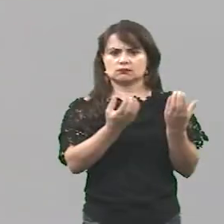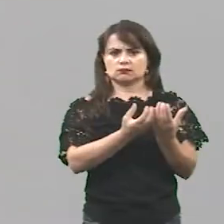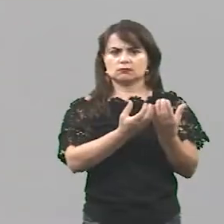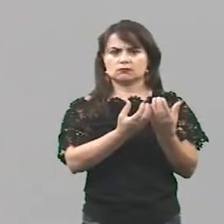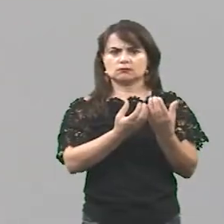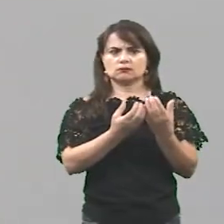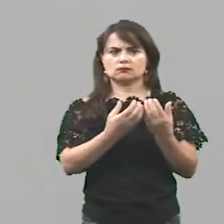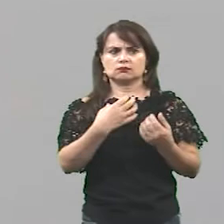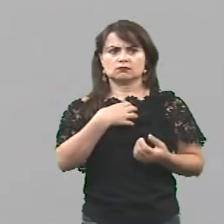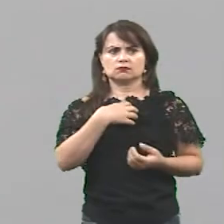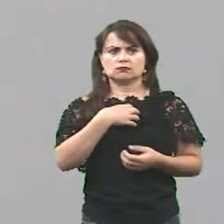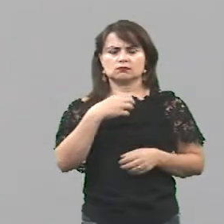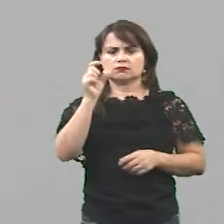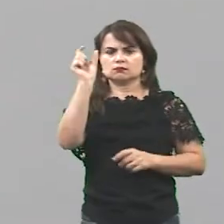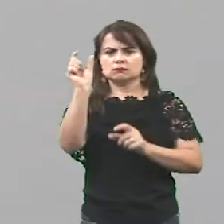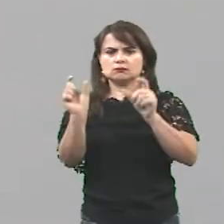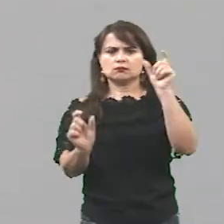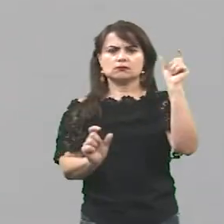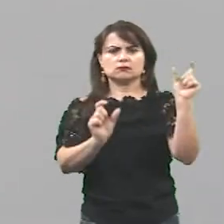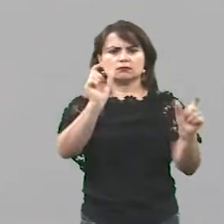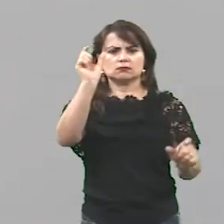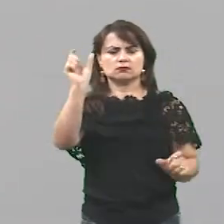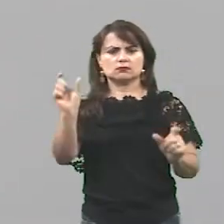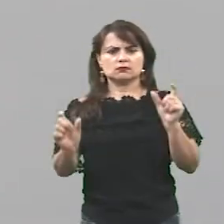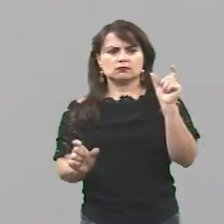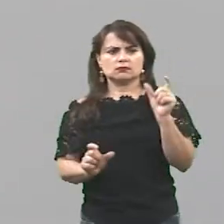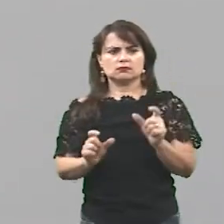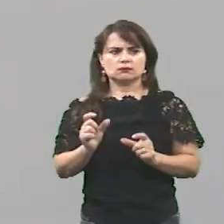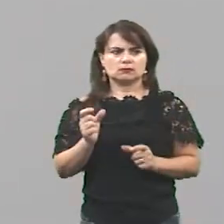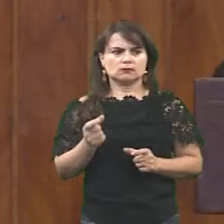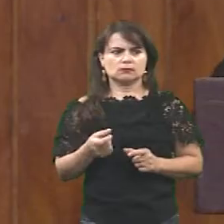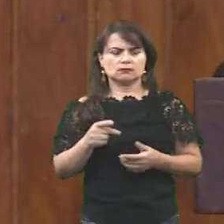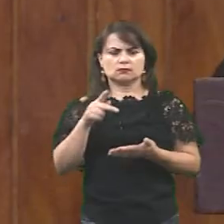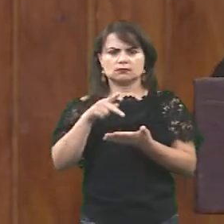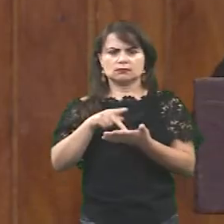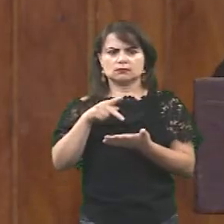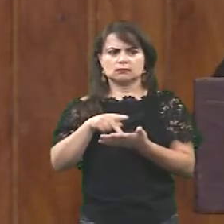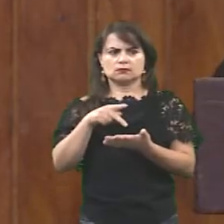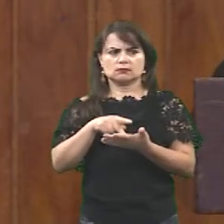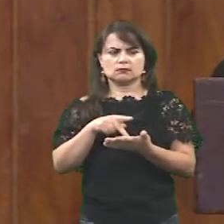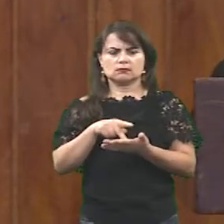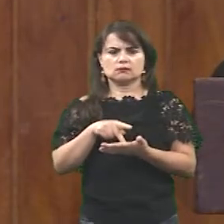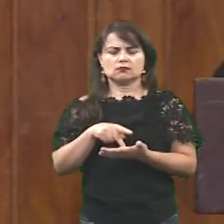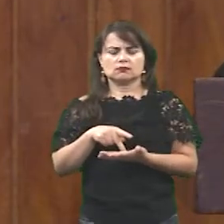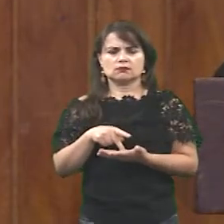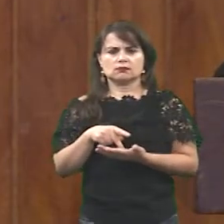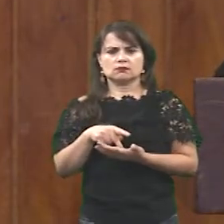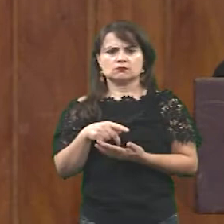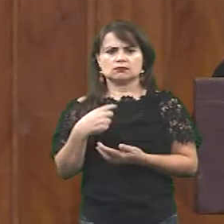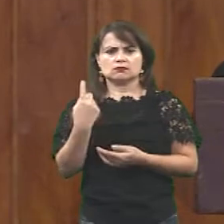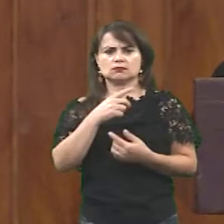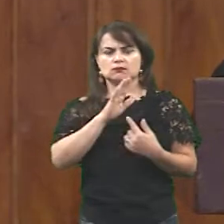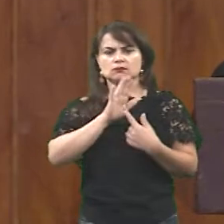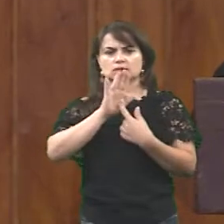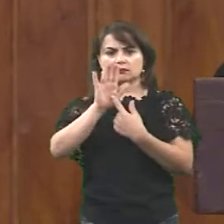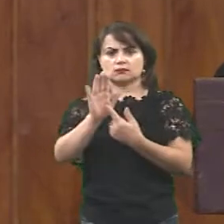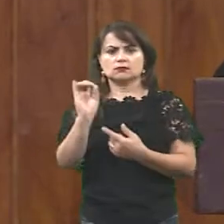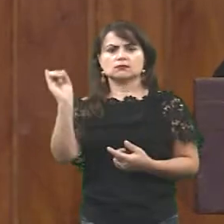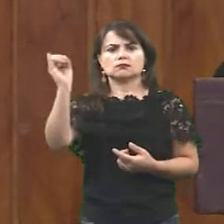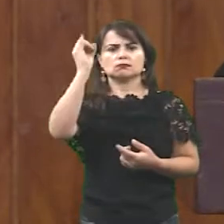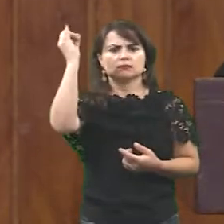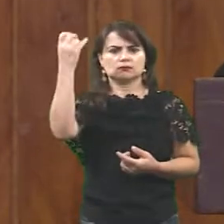cidadãos íntegros e realidade nacional. Destacamos a importância do trabalho